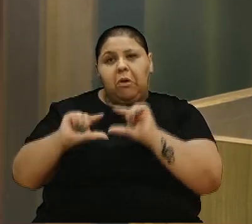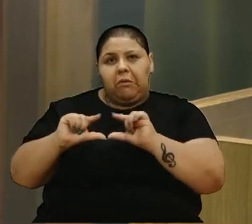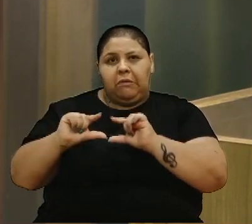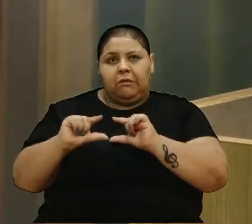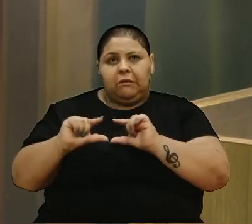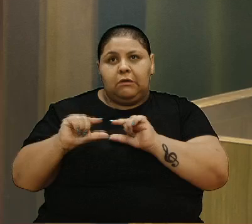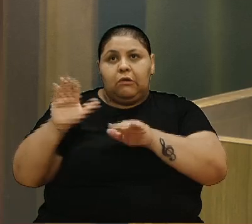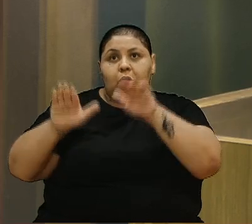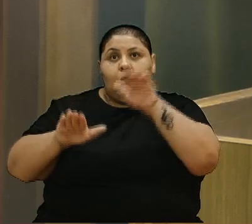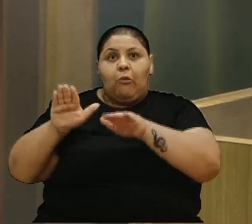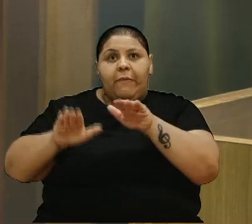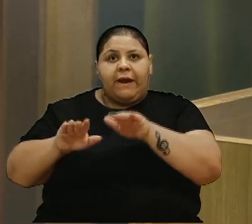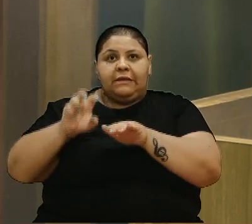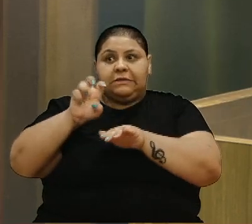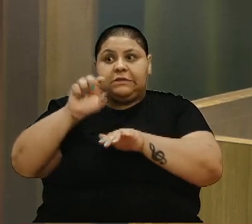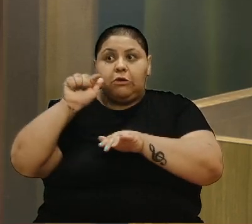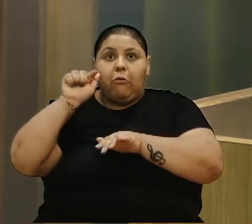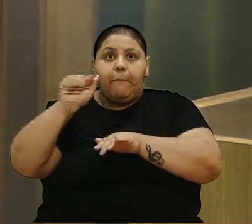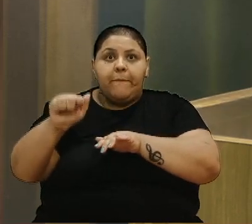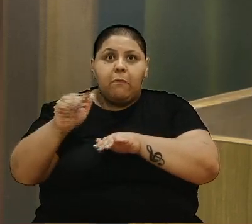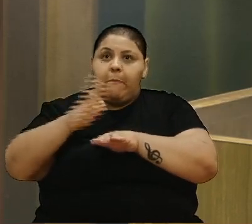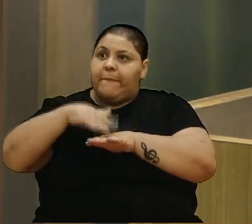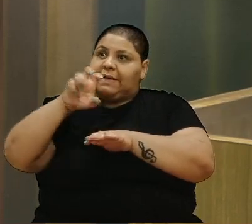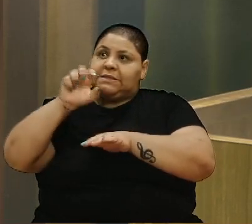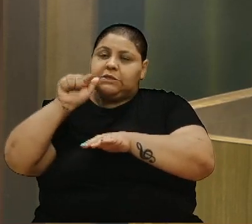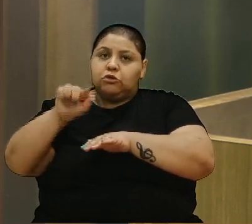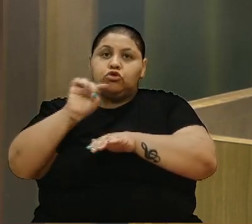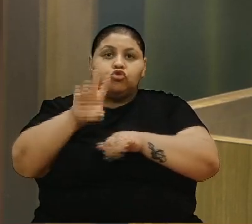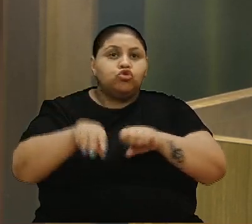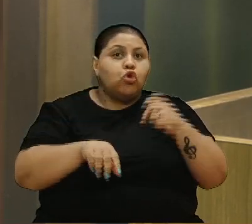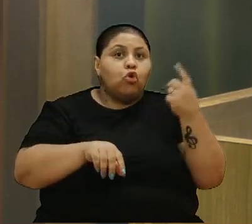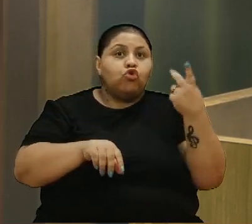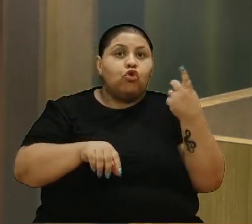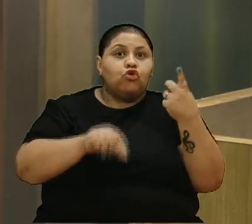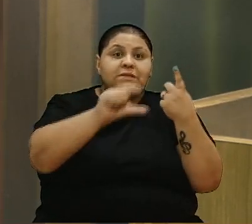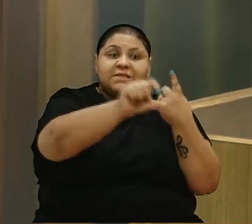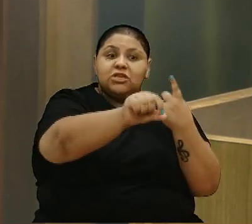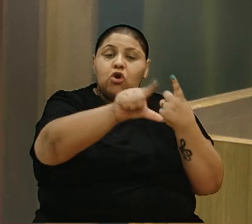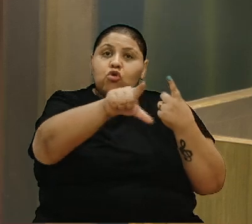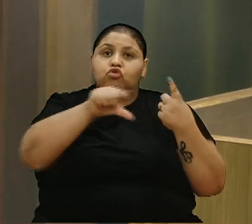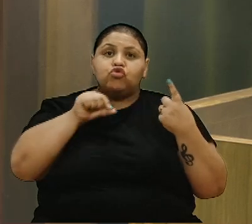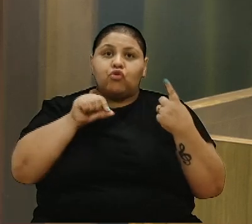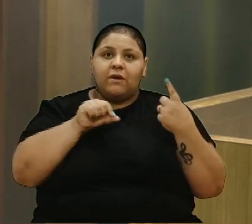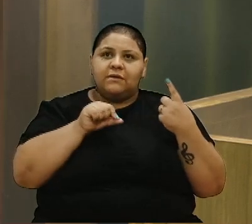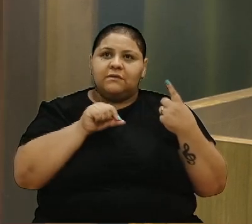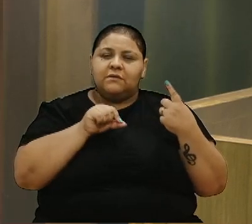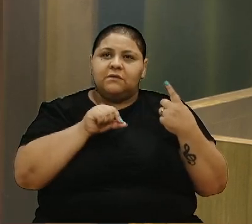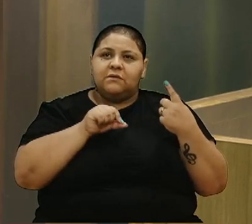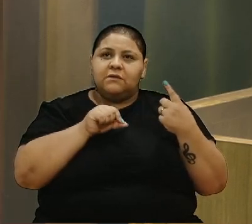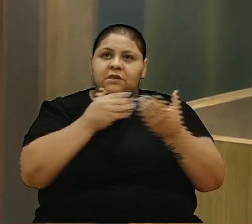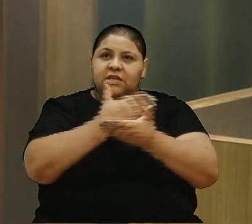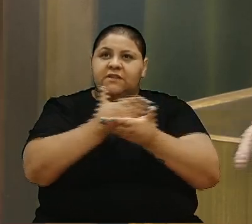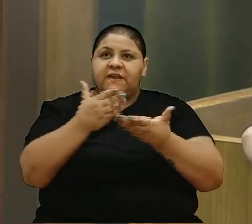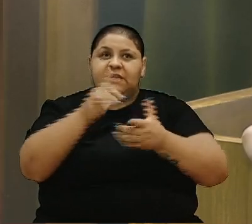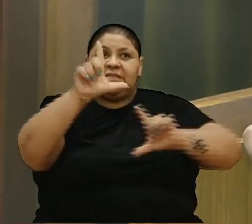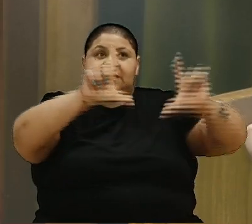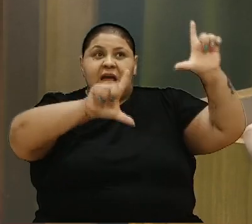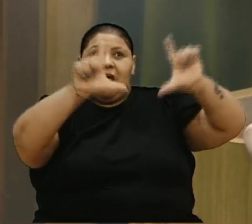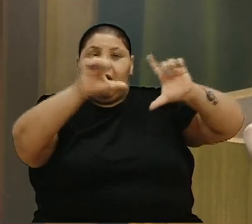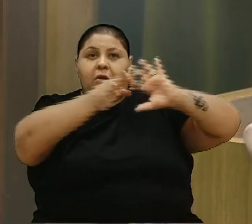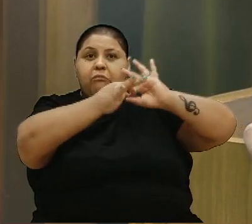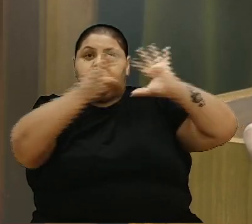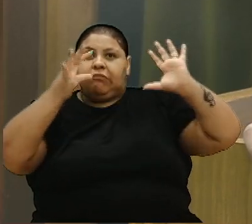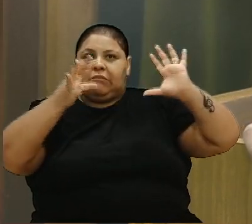perto das 5 mil e poucas, são apenas 12 que foram escolhidas para receber todos os equipamentos do